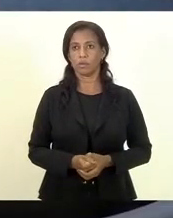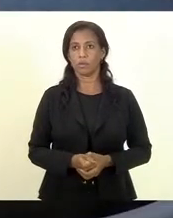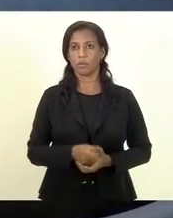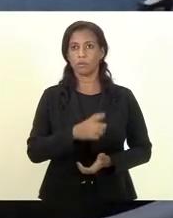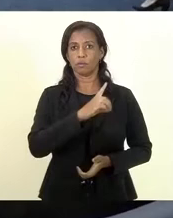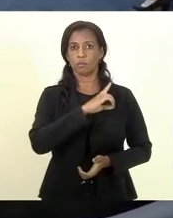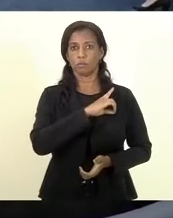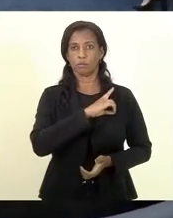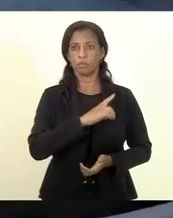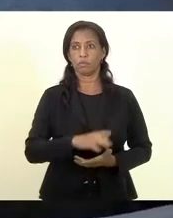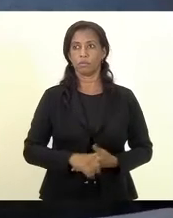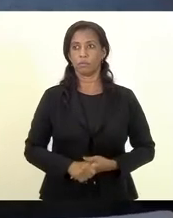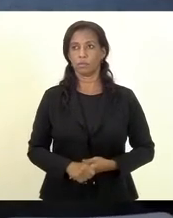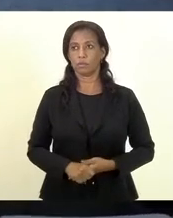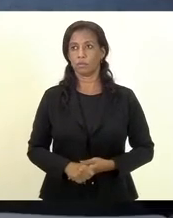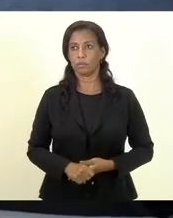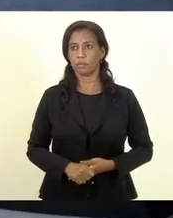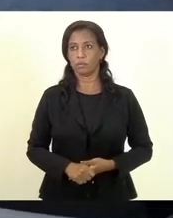Rocha.